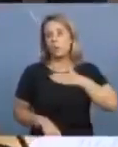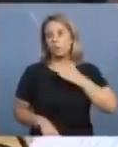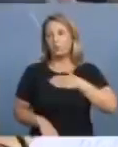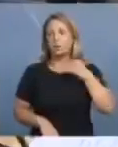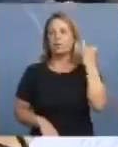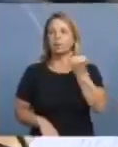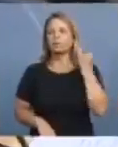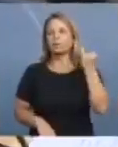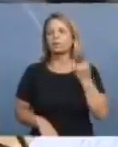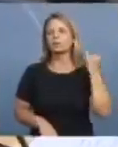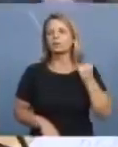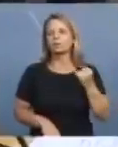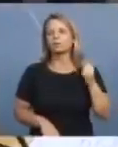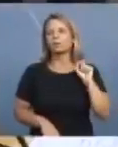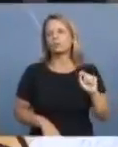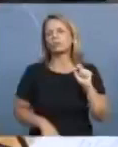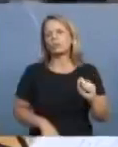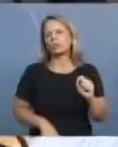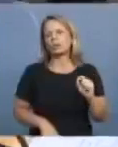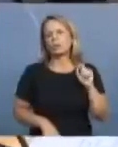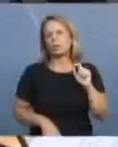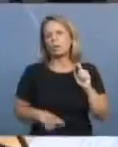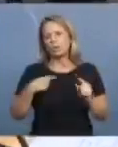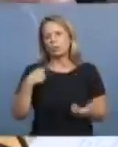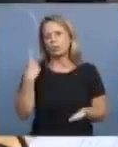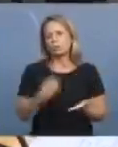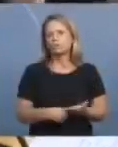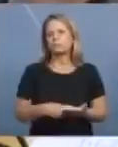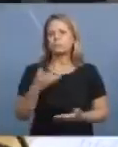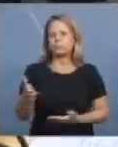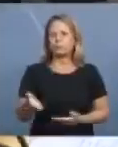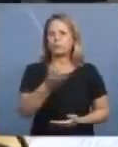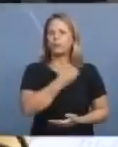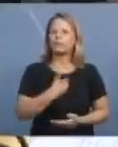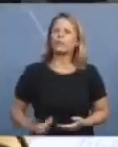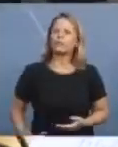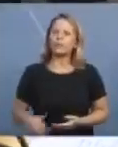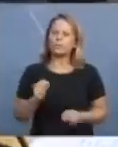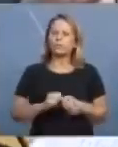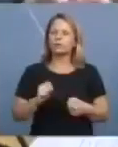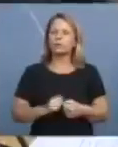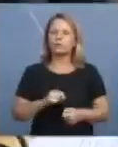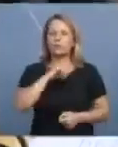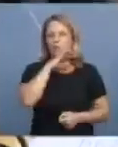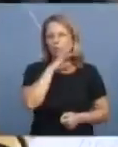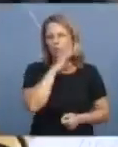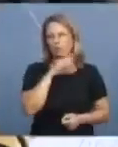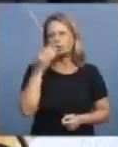a minha liberdade do que qualquer outro dilema o governo está fazendo é uma maldade